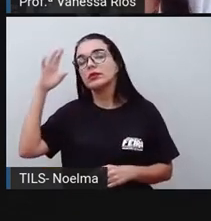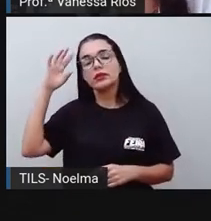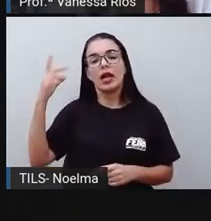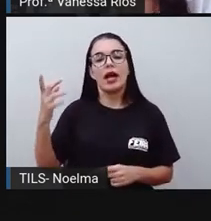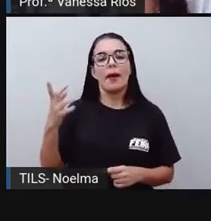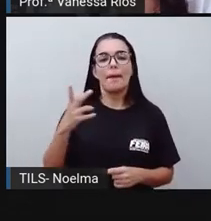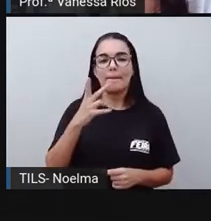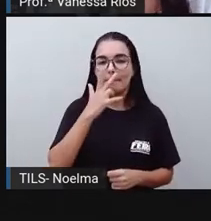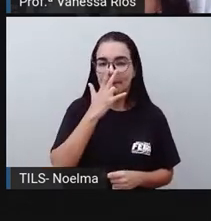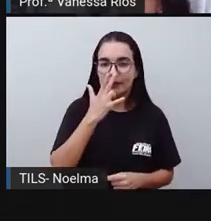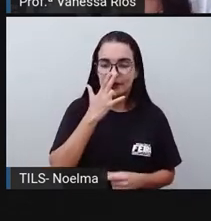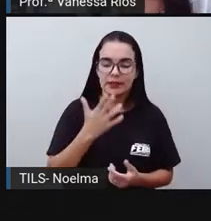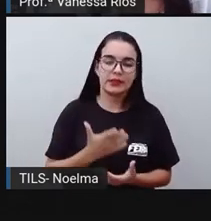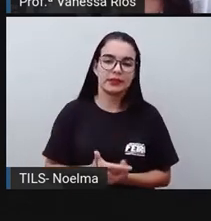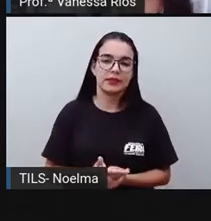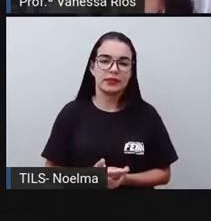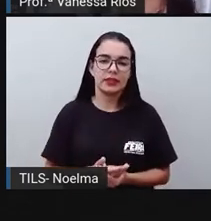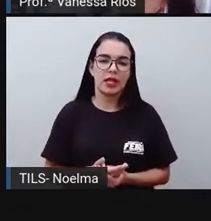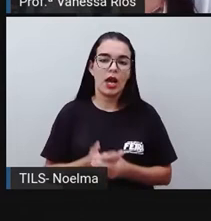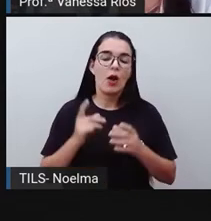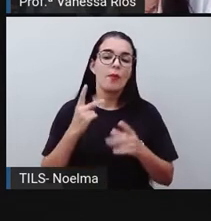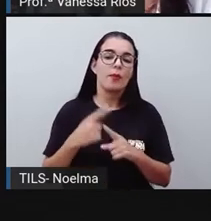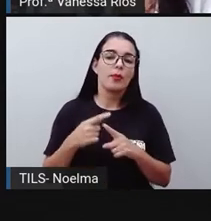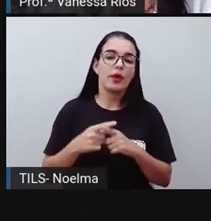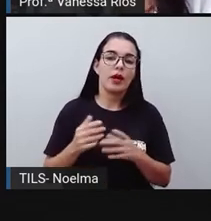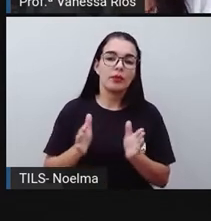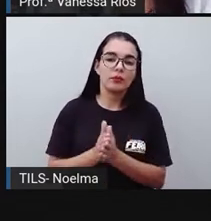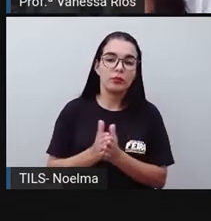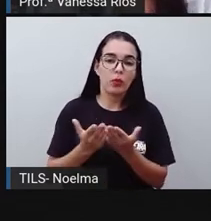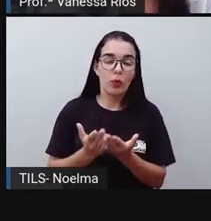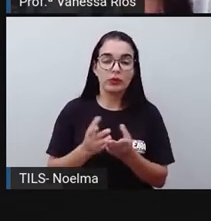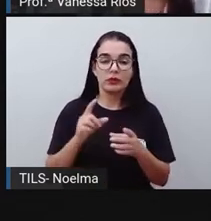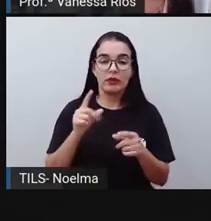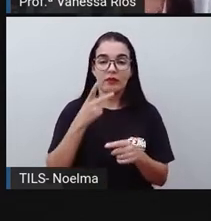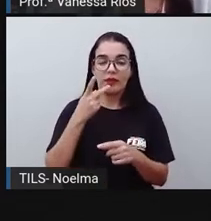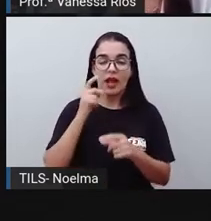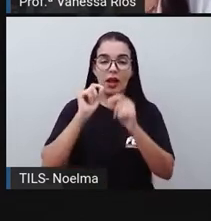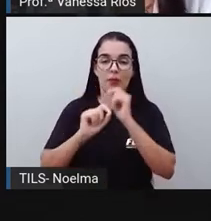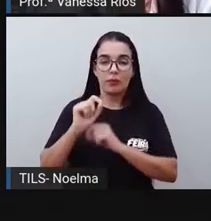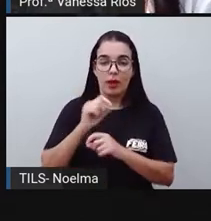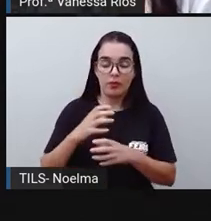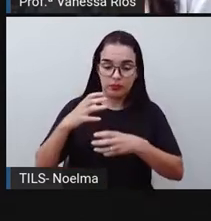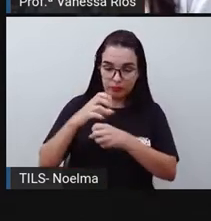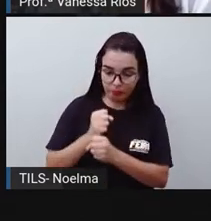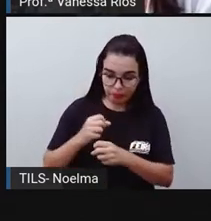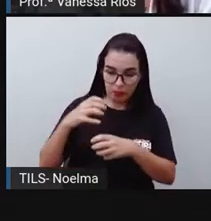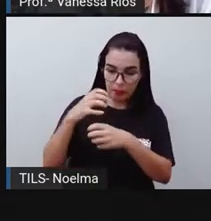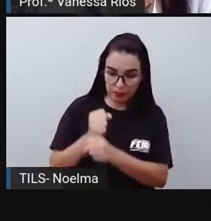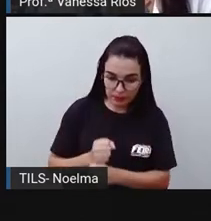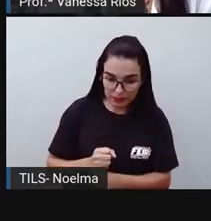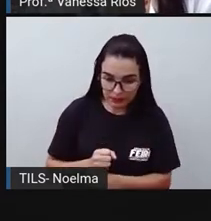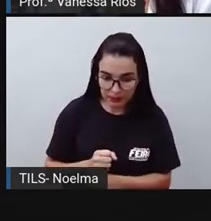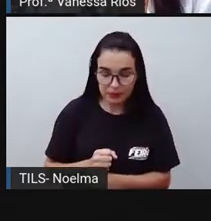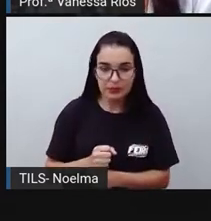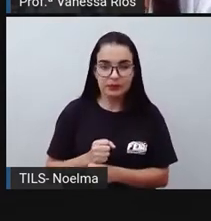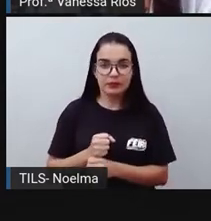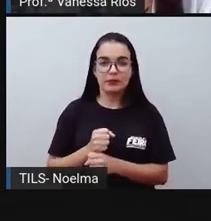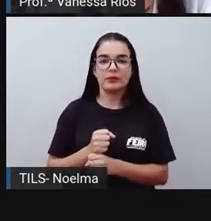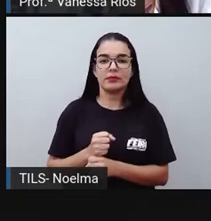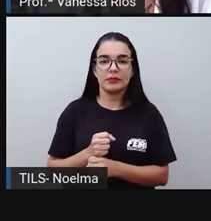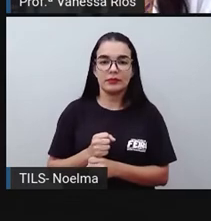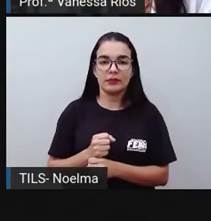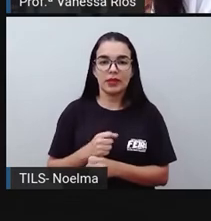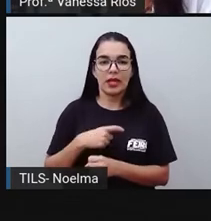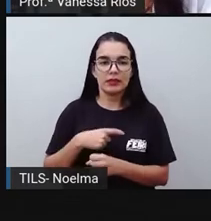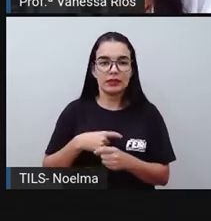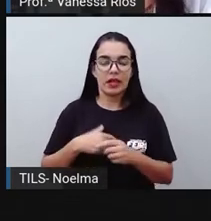multiplicação e adição. É tanto que quando nós falamos em multiplicar, a gente sempre lembra de algo que vai aumentar, que vai acrescentar, que